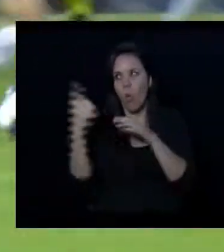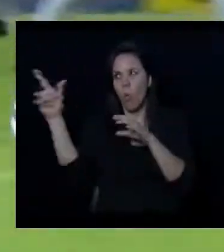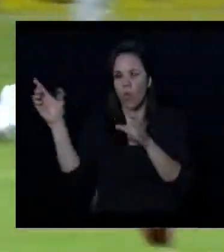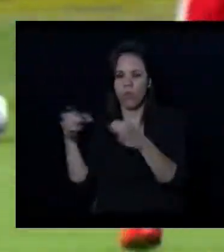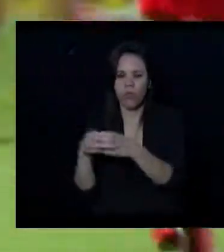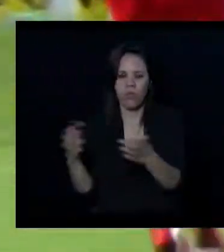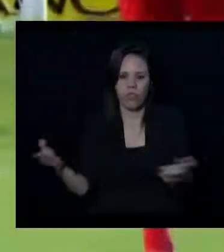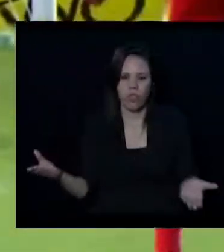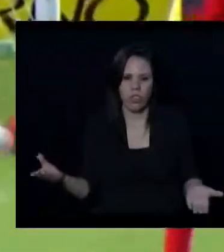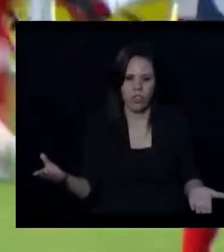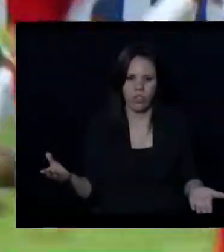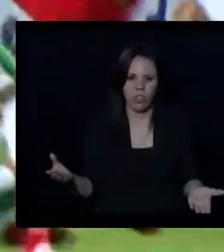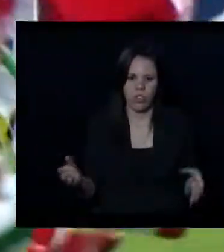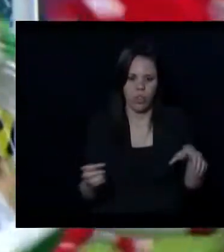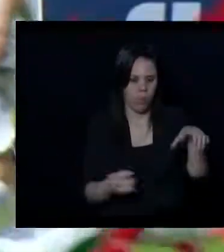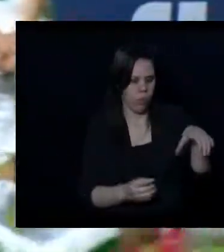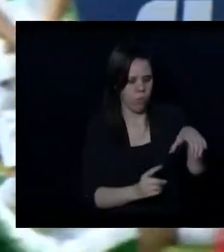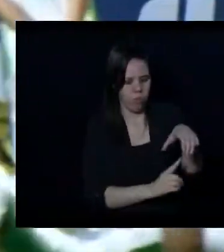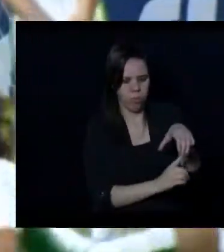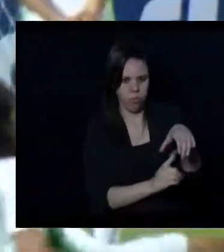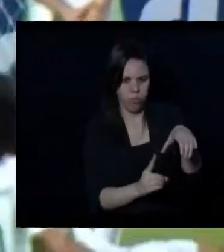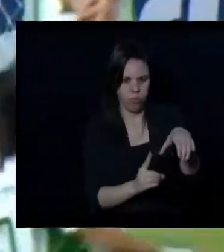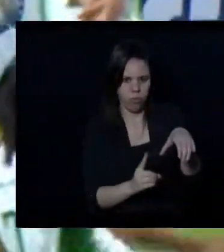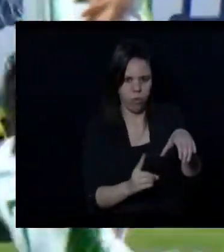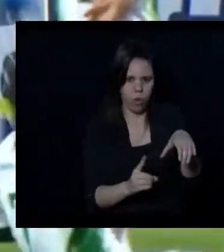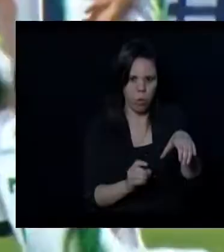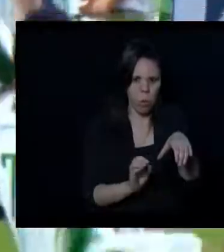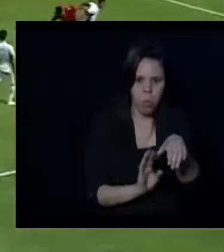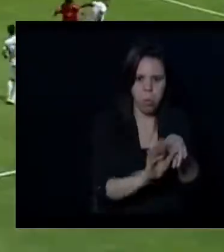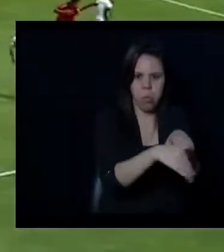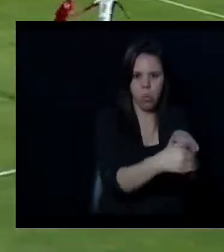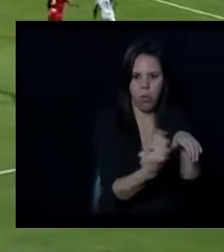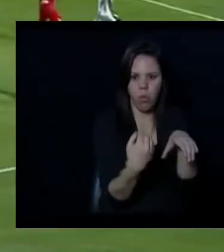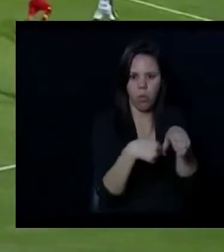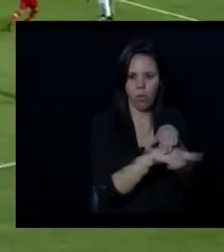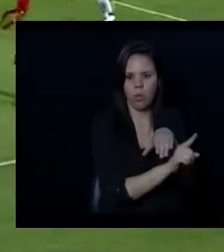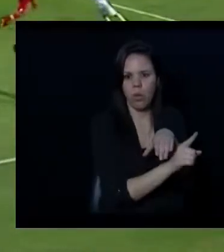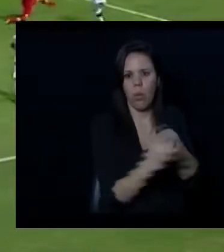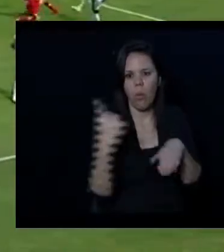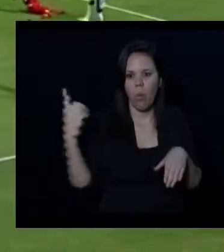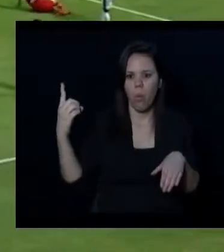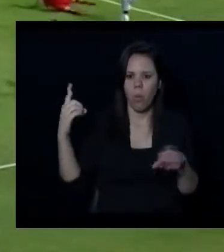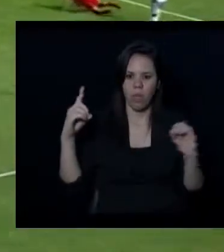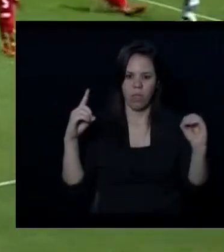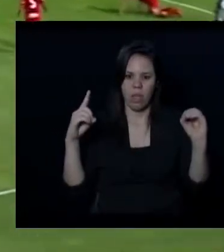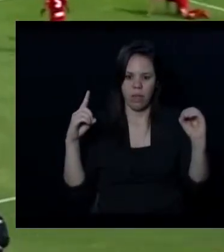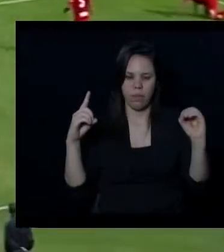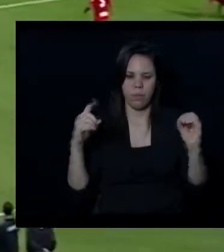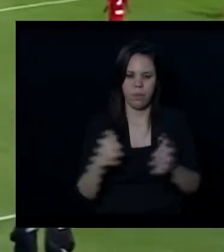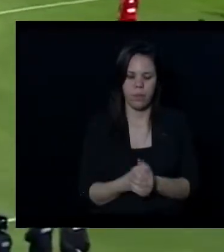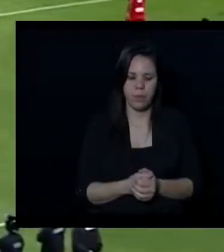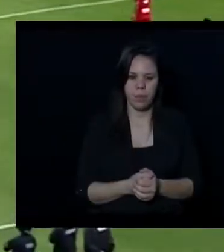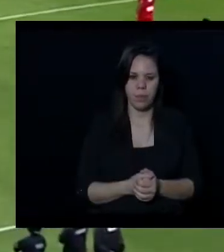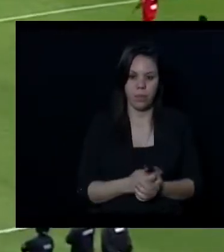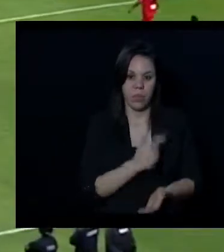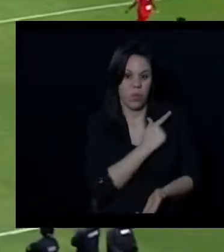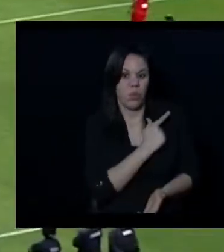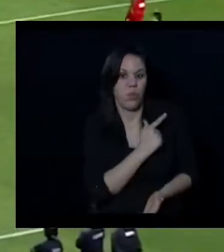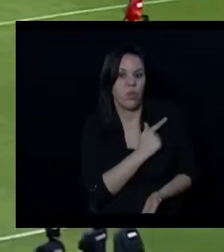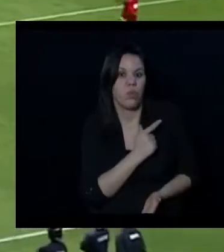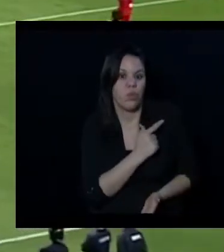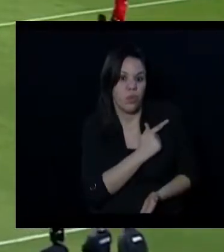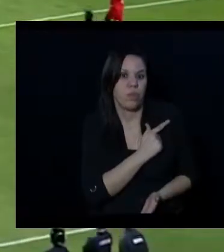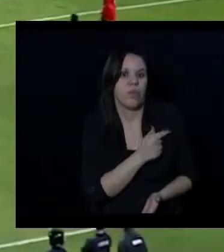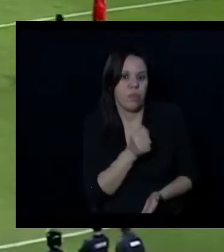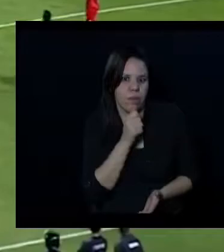O goleiro Jefferson chegou a encostar na bola, mas ela entrou. 1-0. O Bugre respondeu ainda